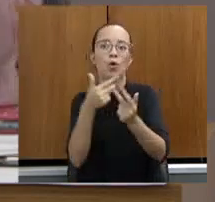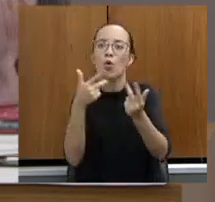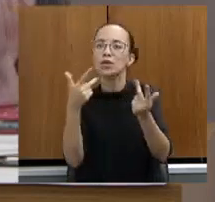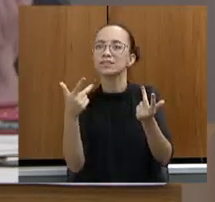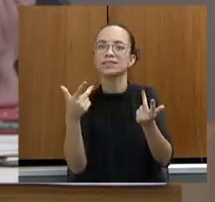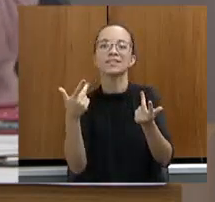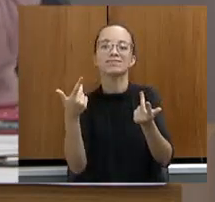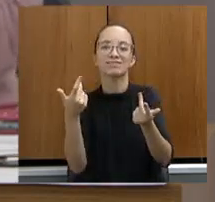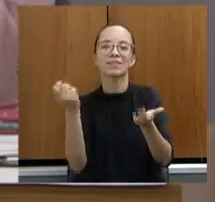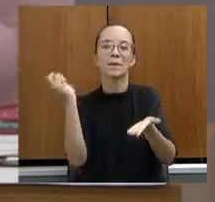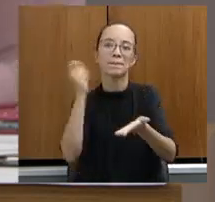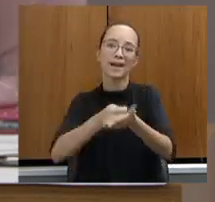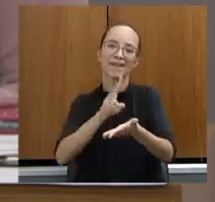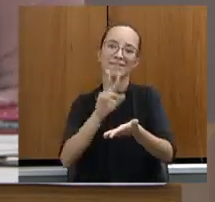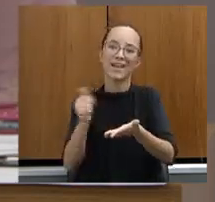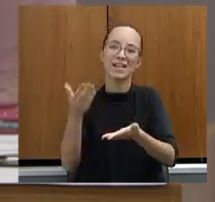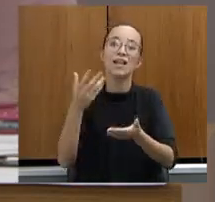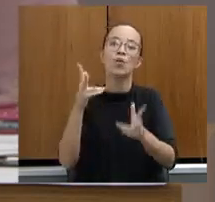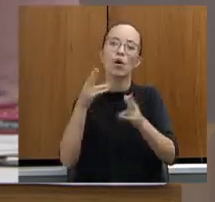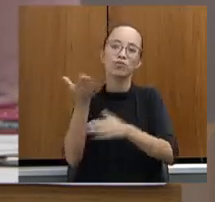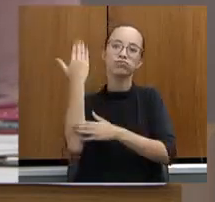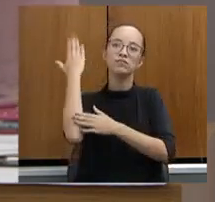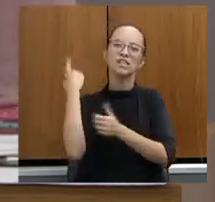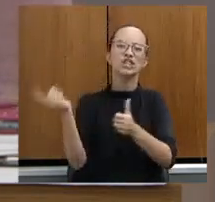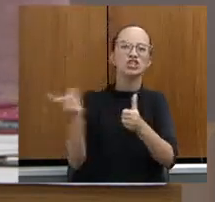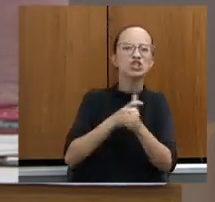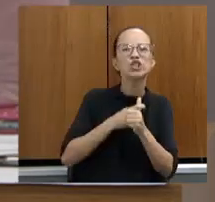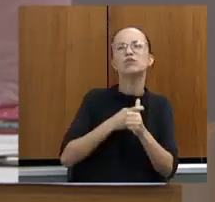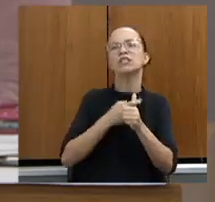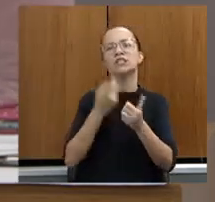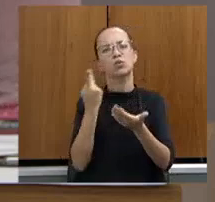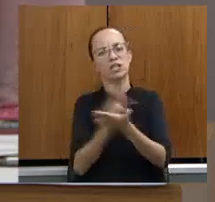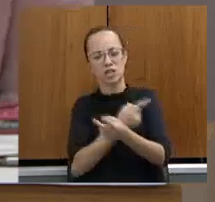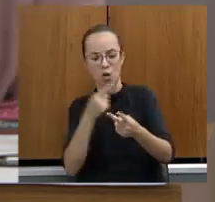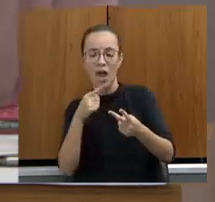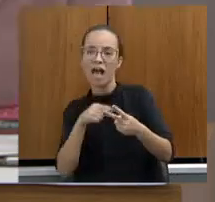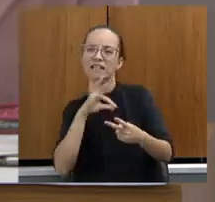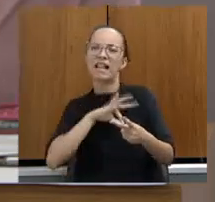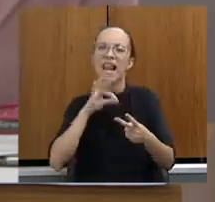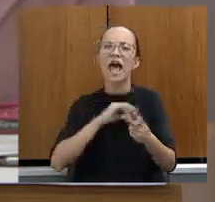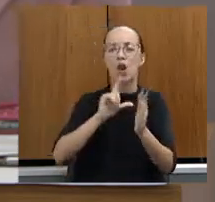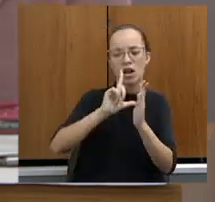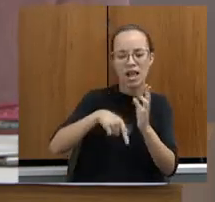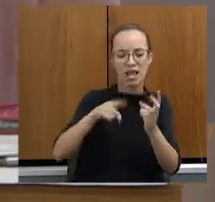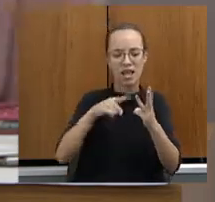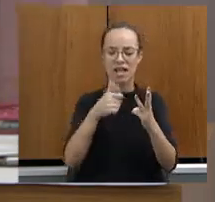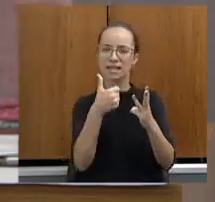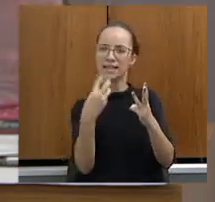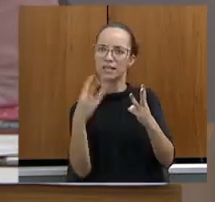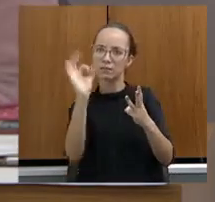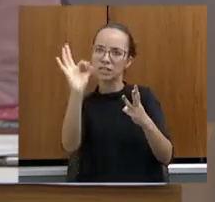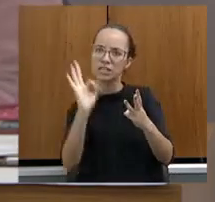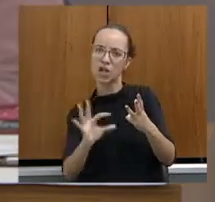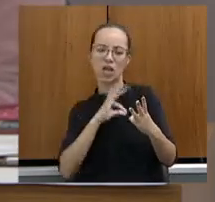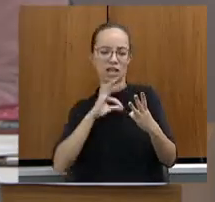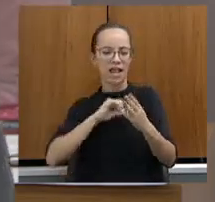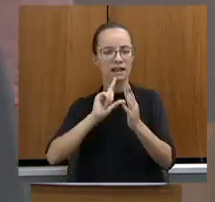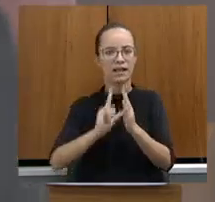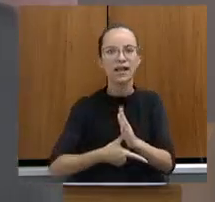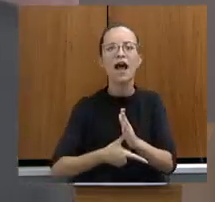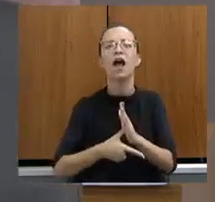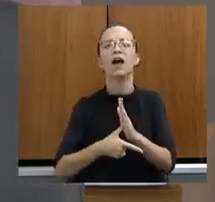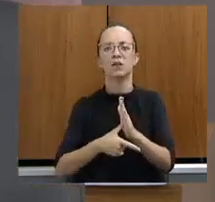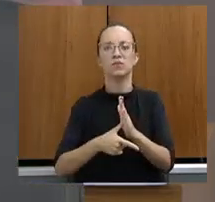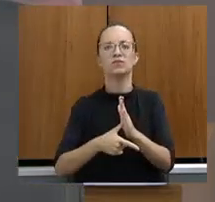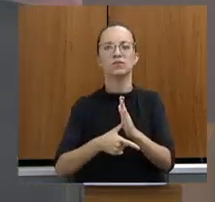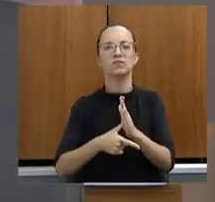como nós colhemos nos últimos anos de dívidas empagáveis de salários atrasados de 13º salários atrasados e